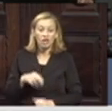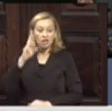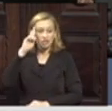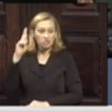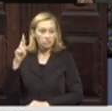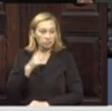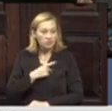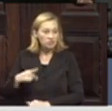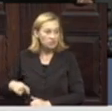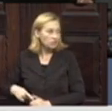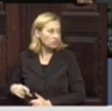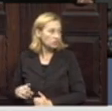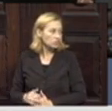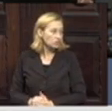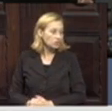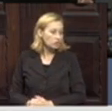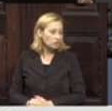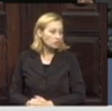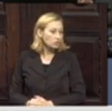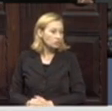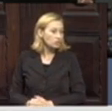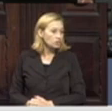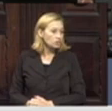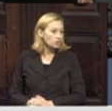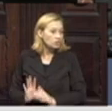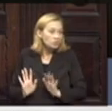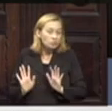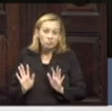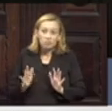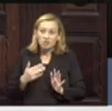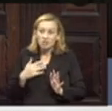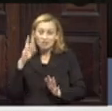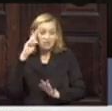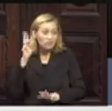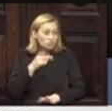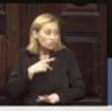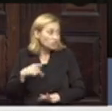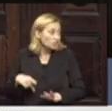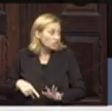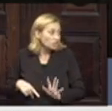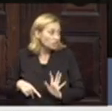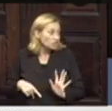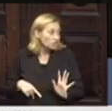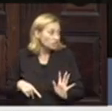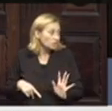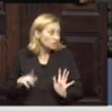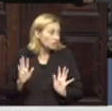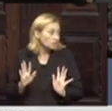vezes é difícil confrontar o Ministério Público, mas eu acho um abuso com a Assembleia Legislativa do Rio de Janeiro.